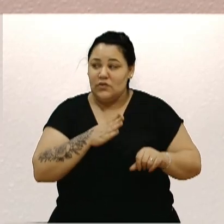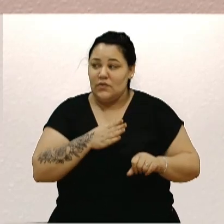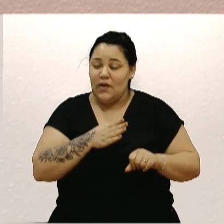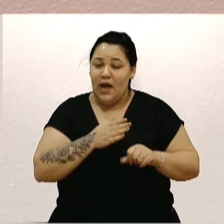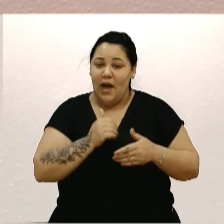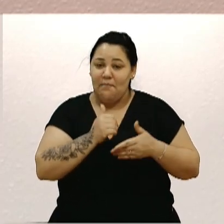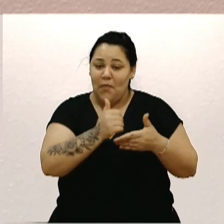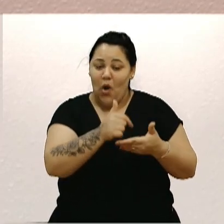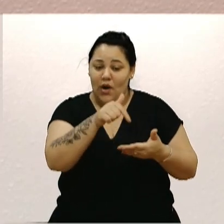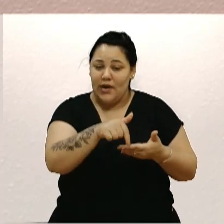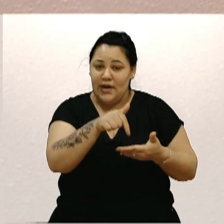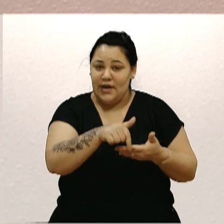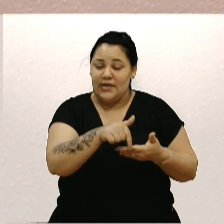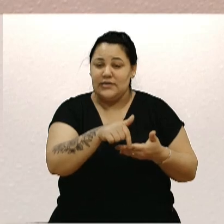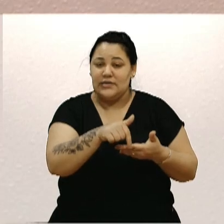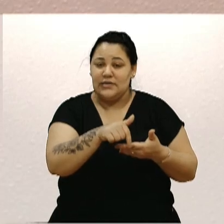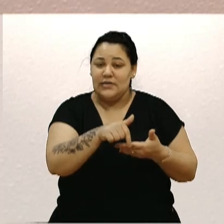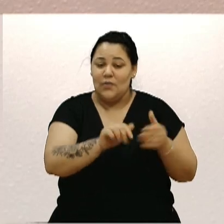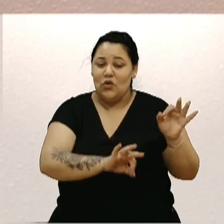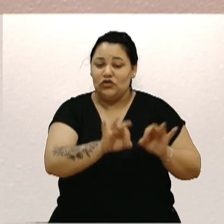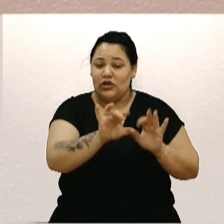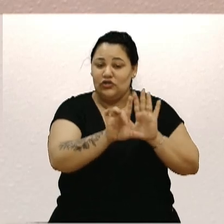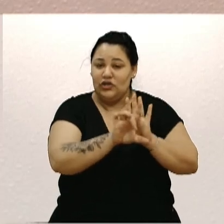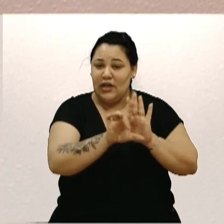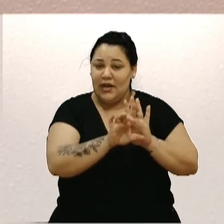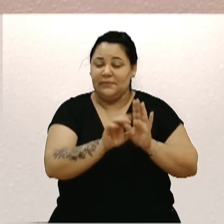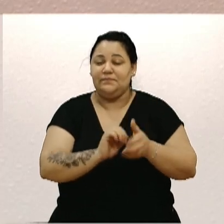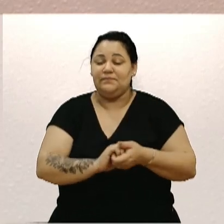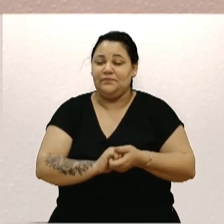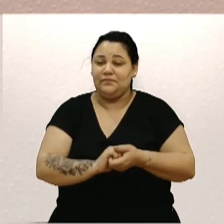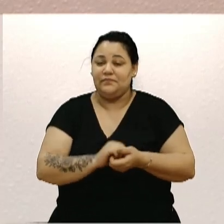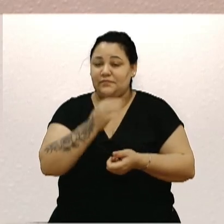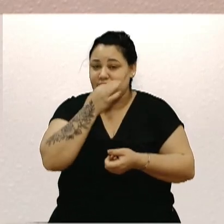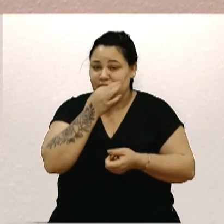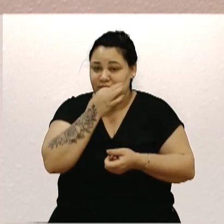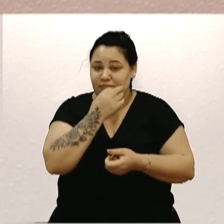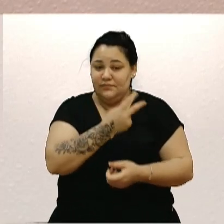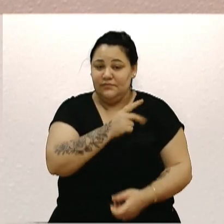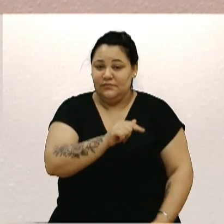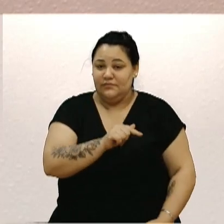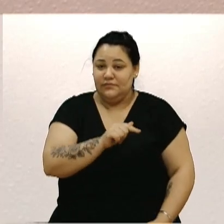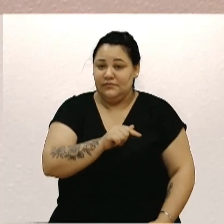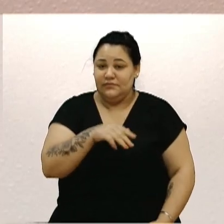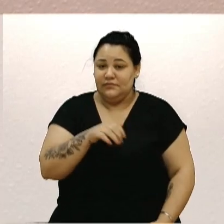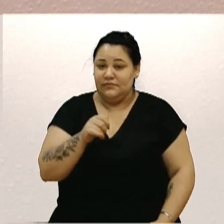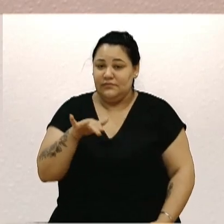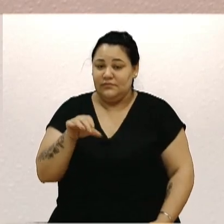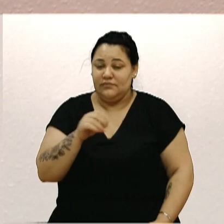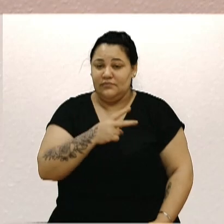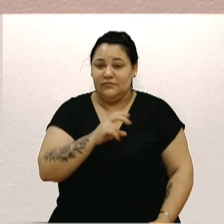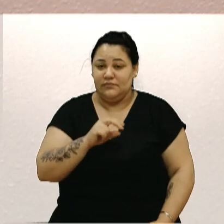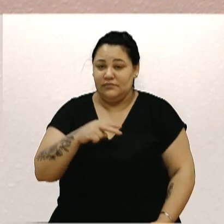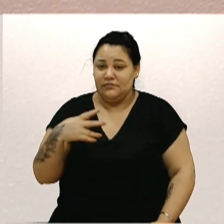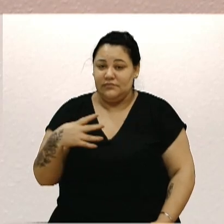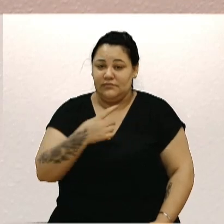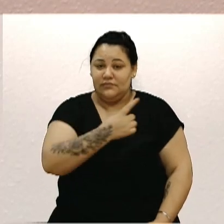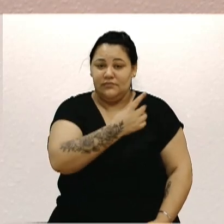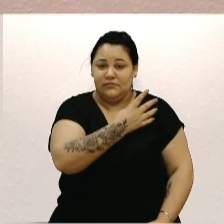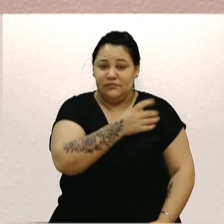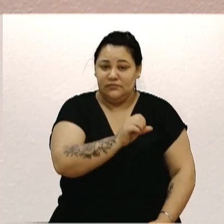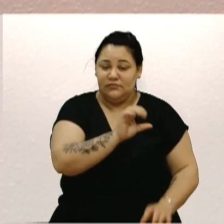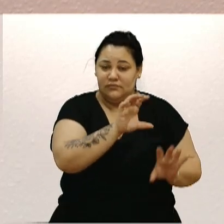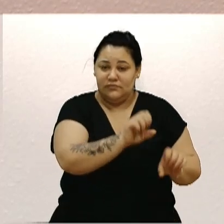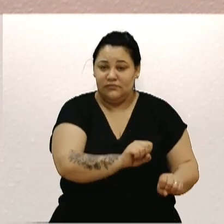favorável ao presente projeto de lei em apreciação. Caxias do Sul, 27 de maio de 2024, 149 anos